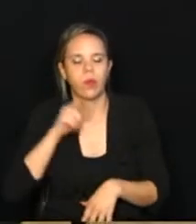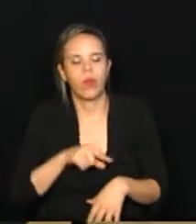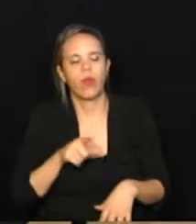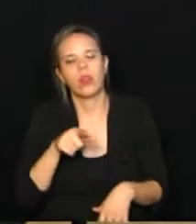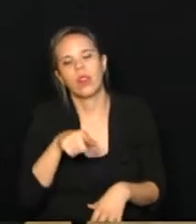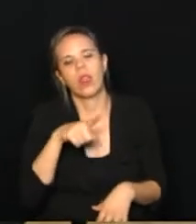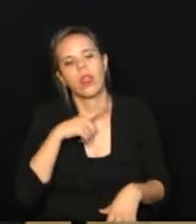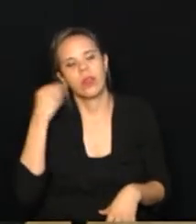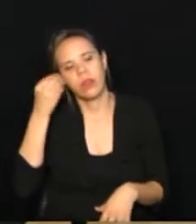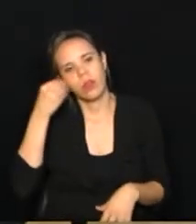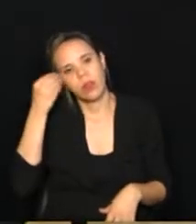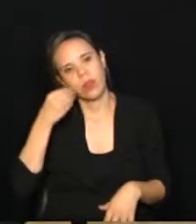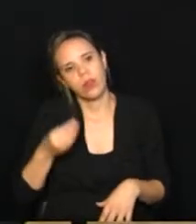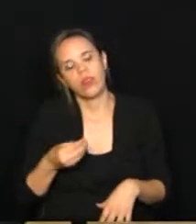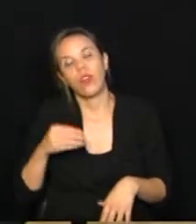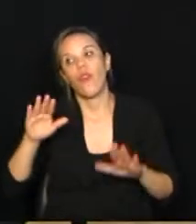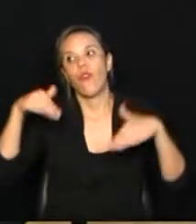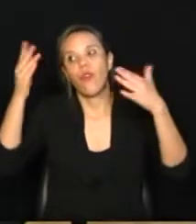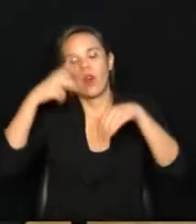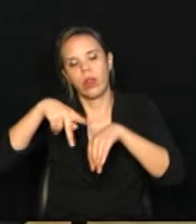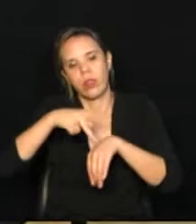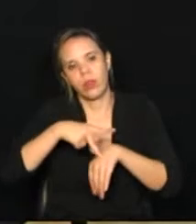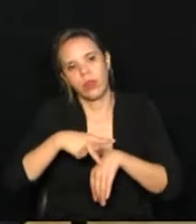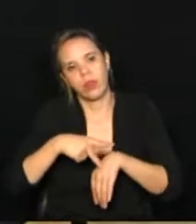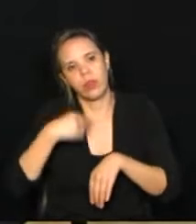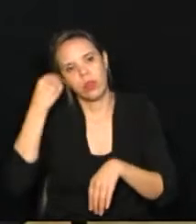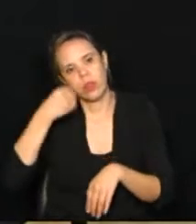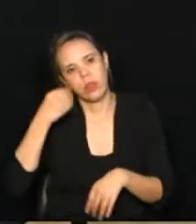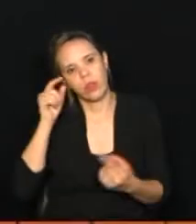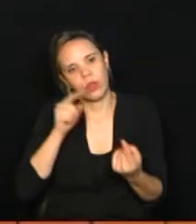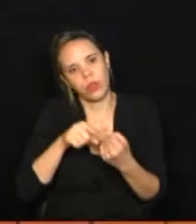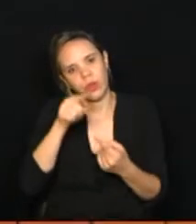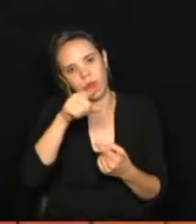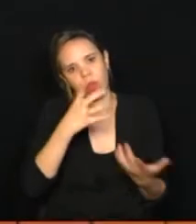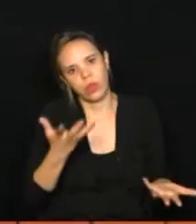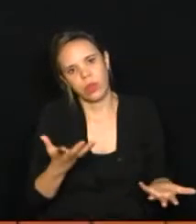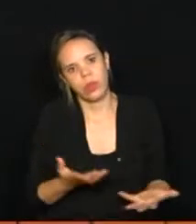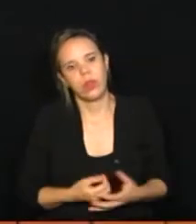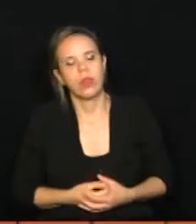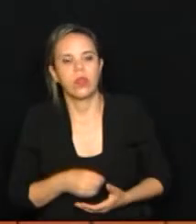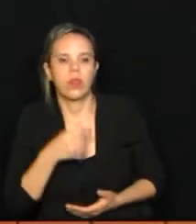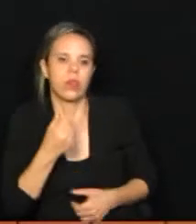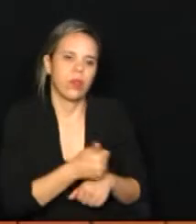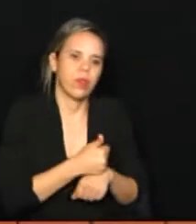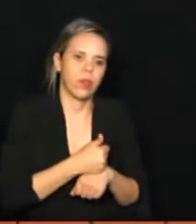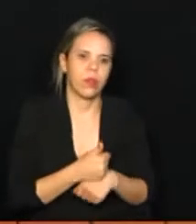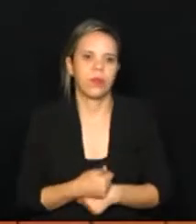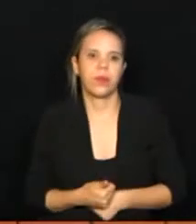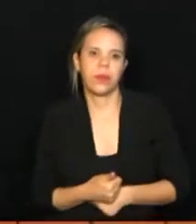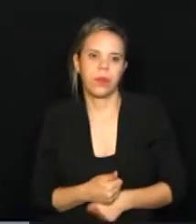alguma experiência de jogar fora do país? É um objetivo que você tem ainda na sua carreira?